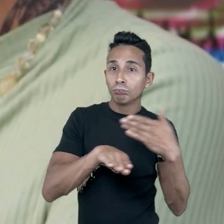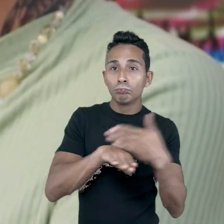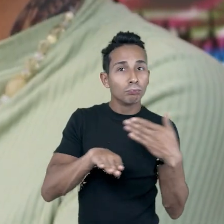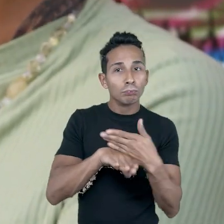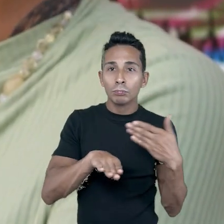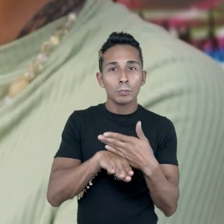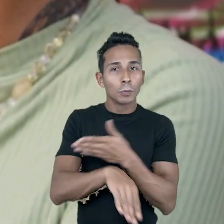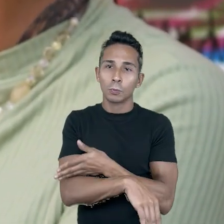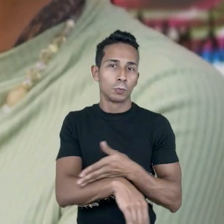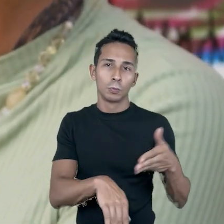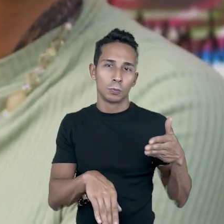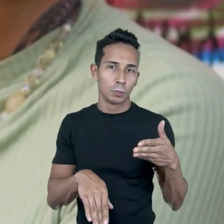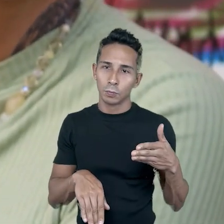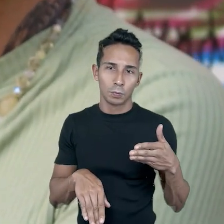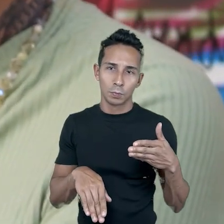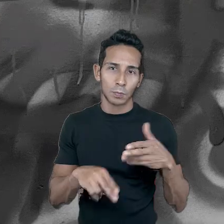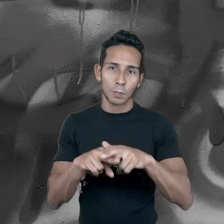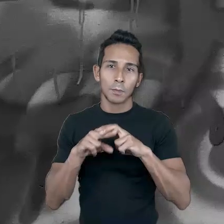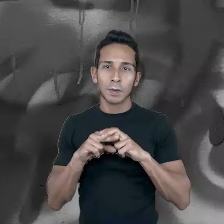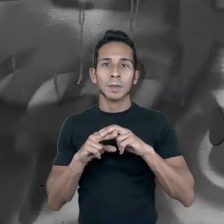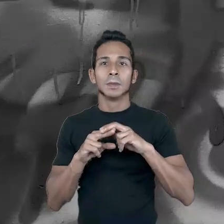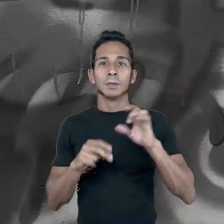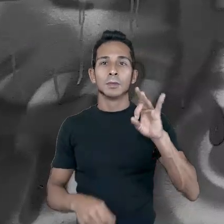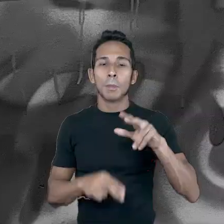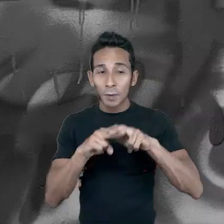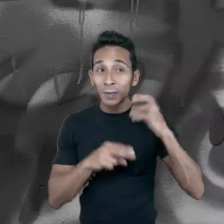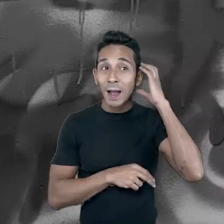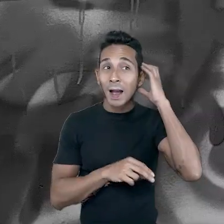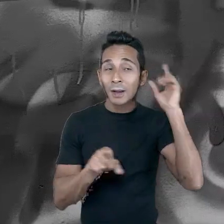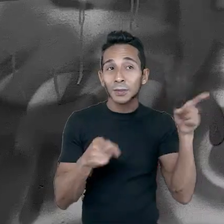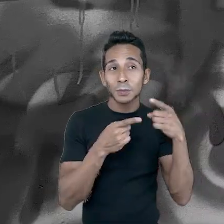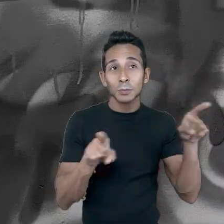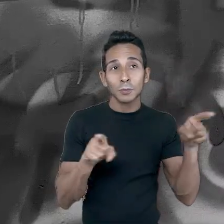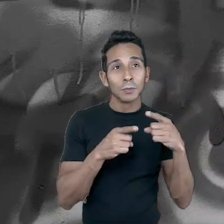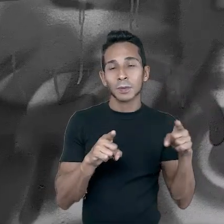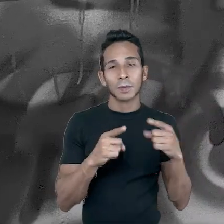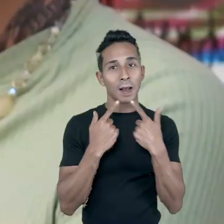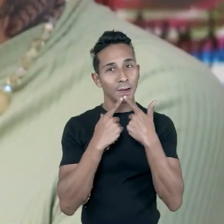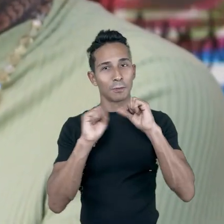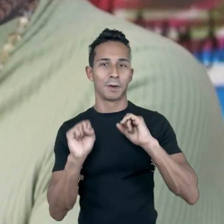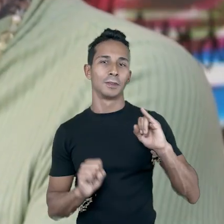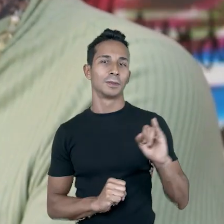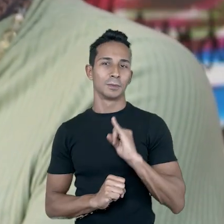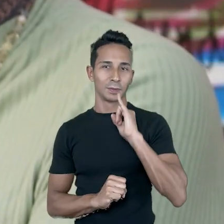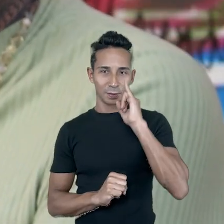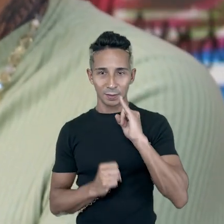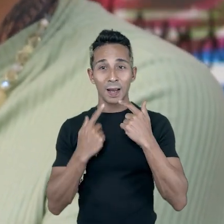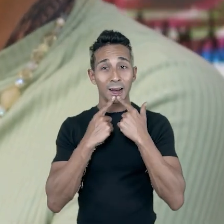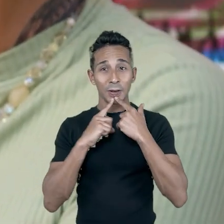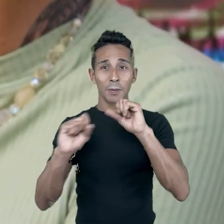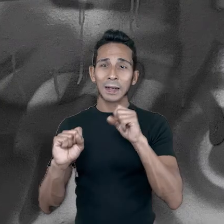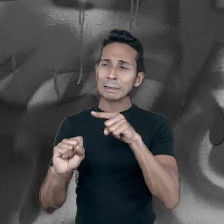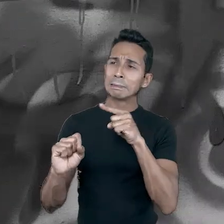vê boa parte da população acessando. E muito disso não é só o que toca no rádio, né? A linguagem